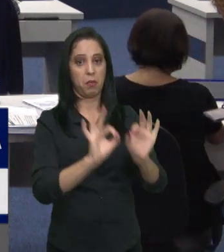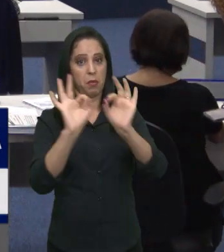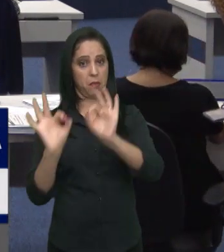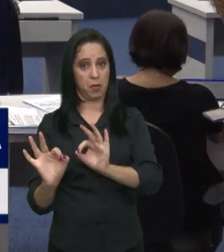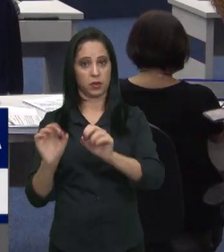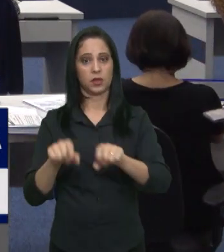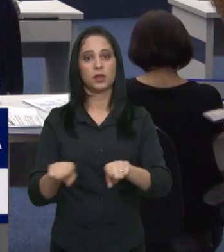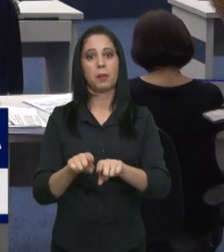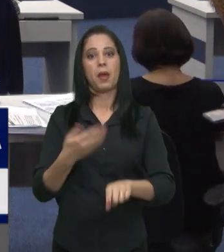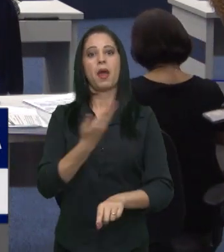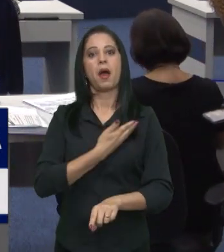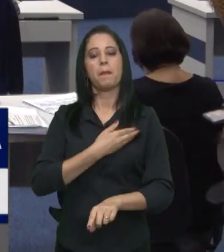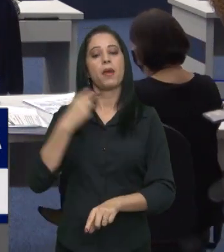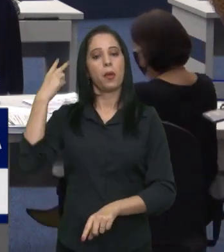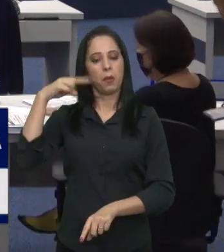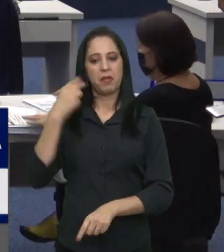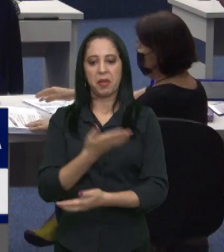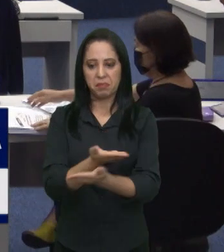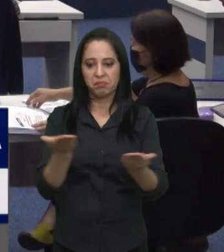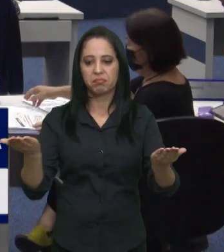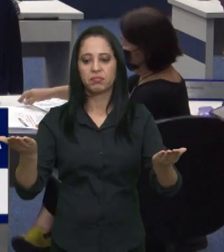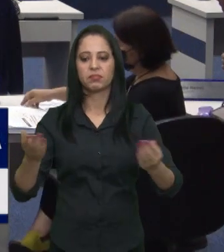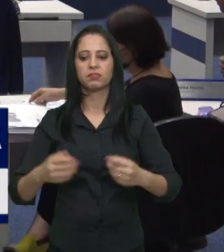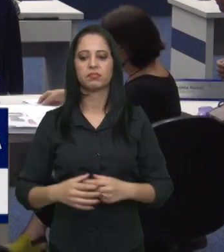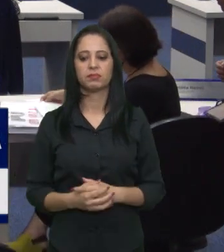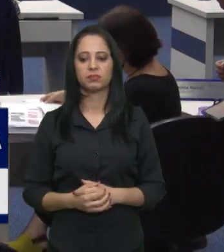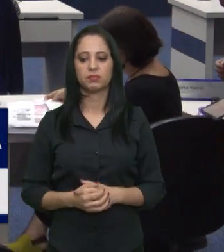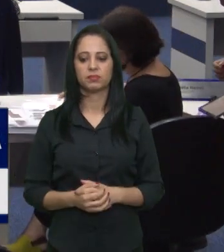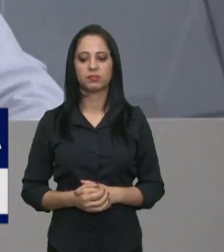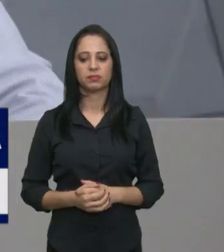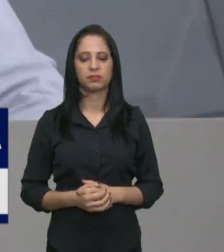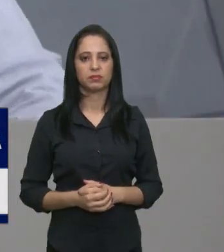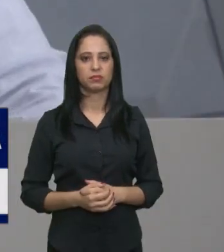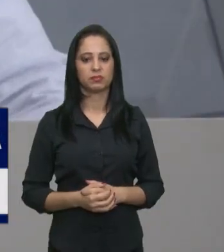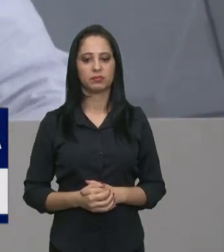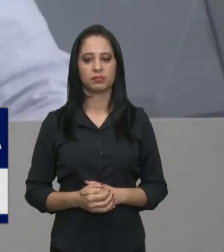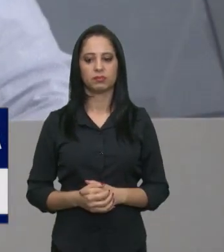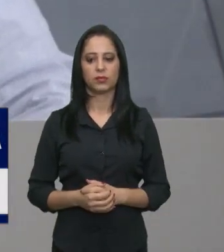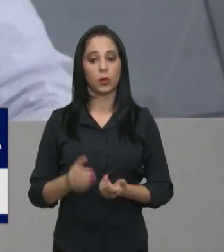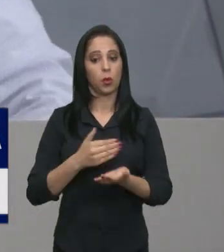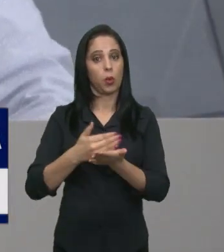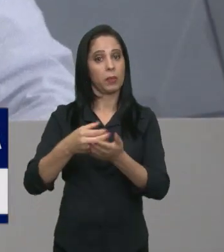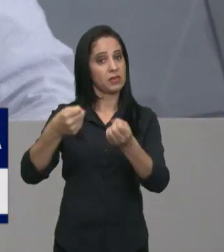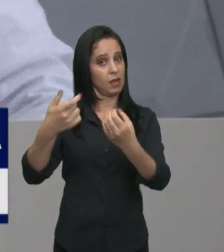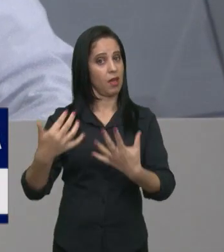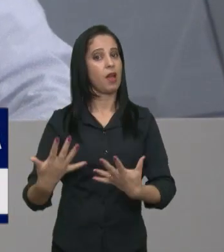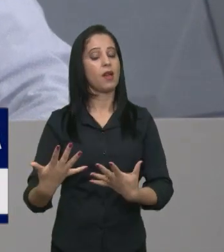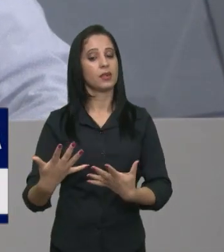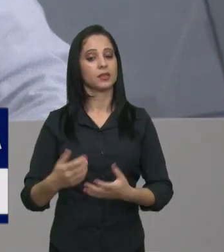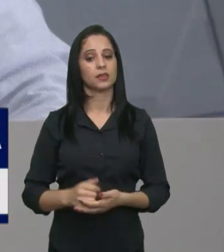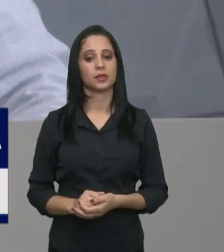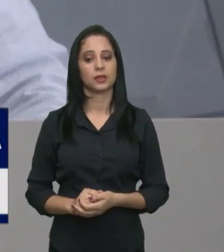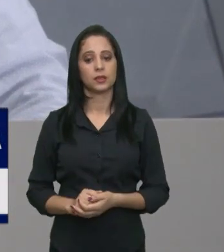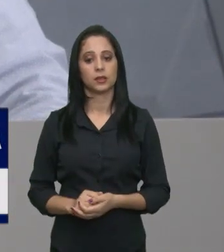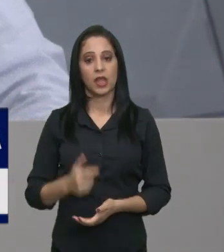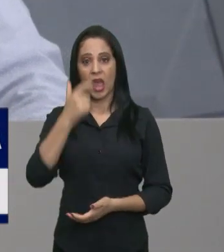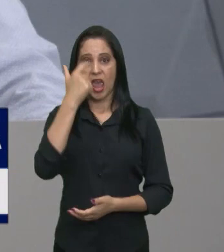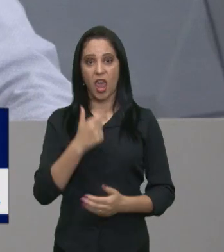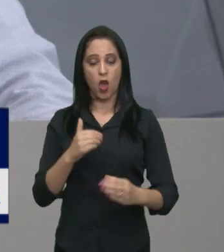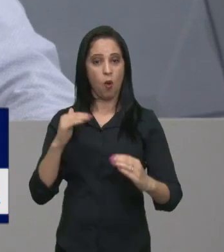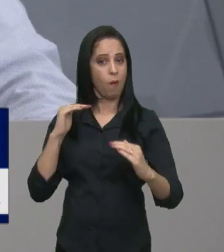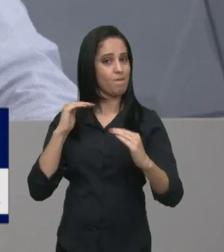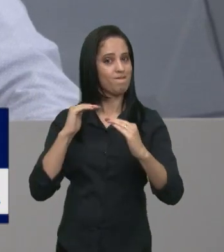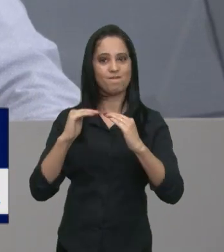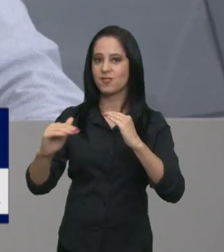nossos amigos vereadores. Bem, eu vou começar falando o seguinte. Eu voto